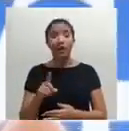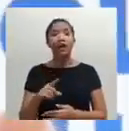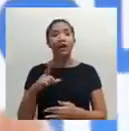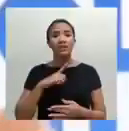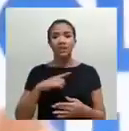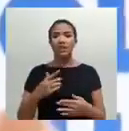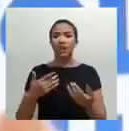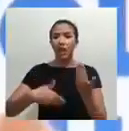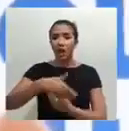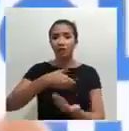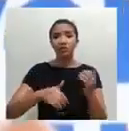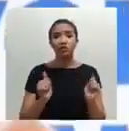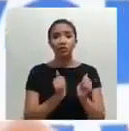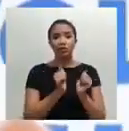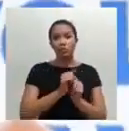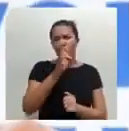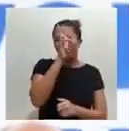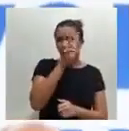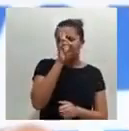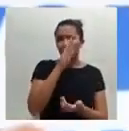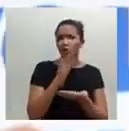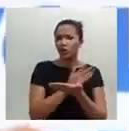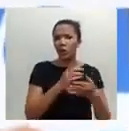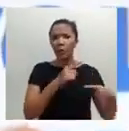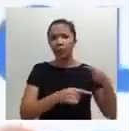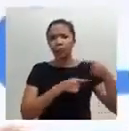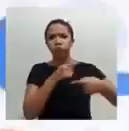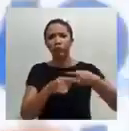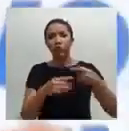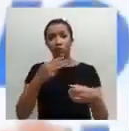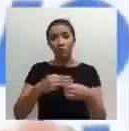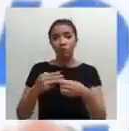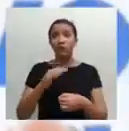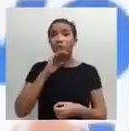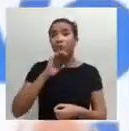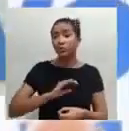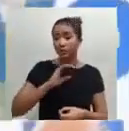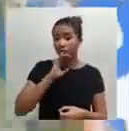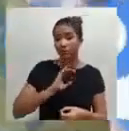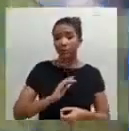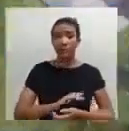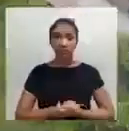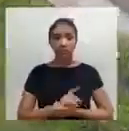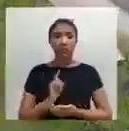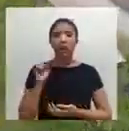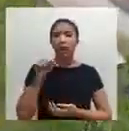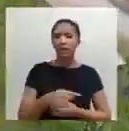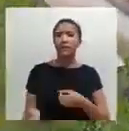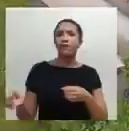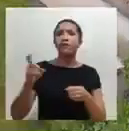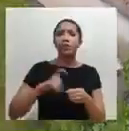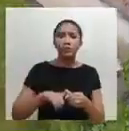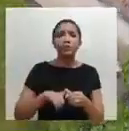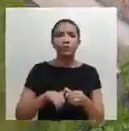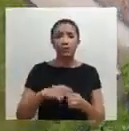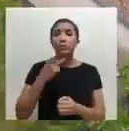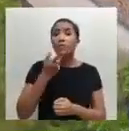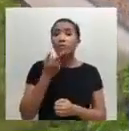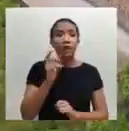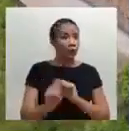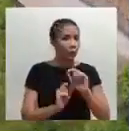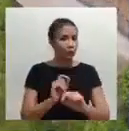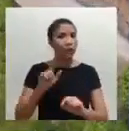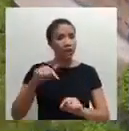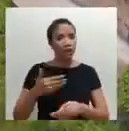com a história de algumas gerações do município de Capanema. E hoje nós estamos voltando aqui para dizer que as obras